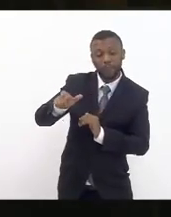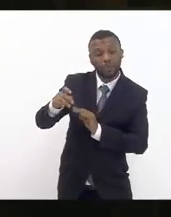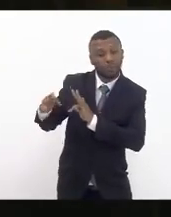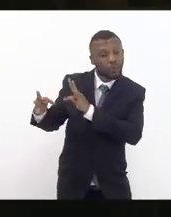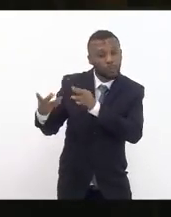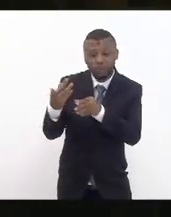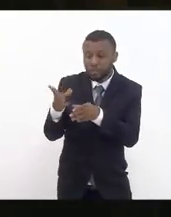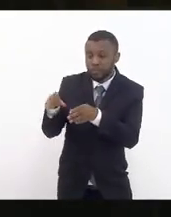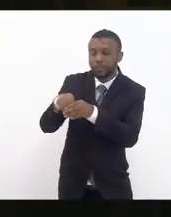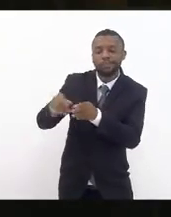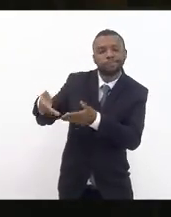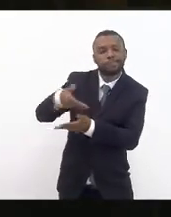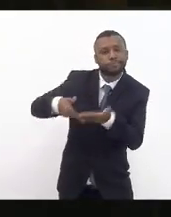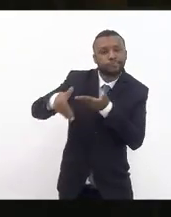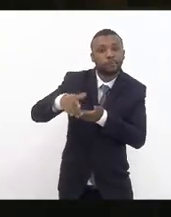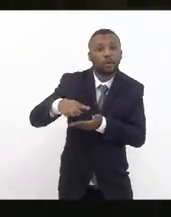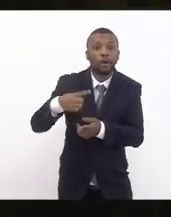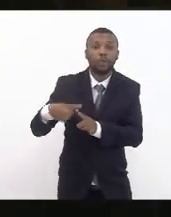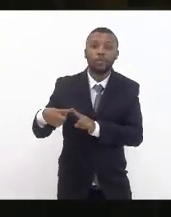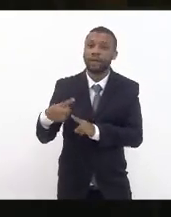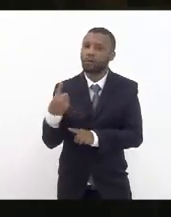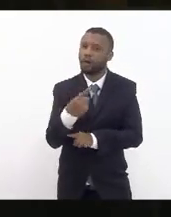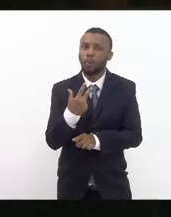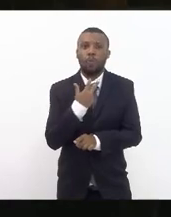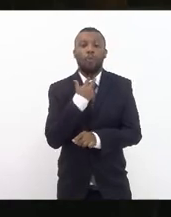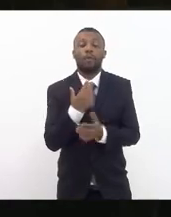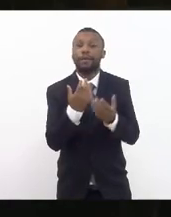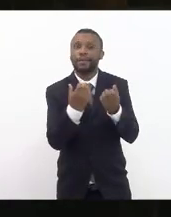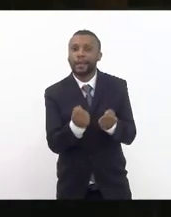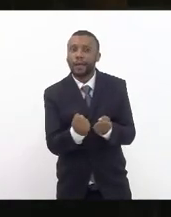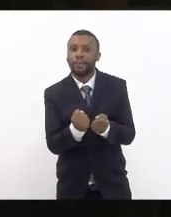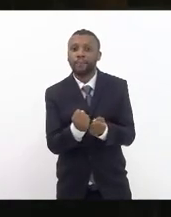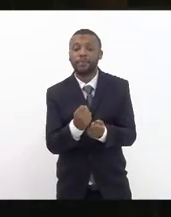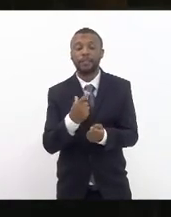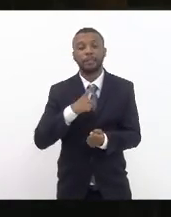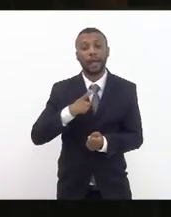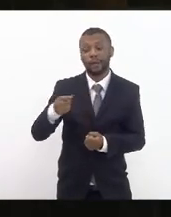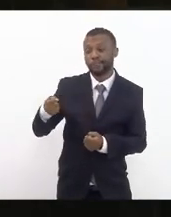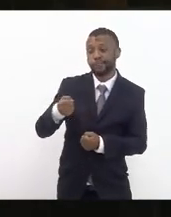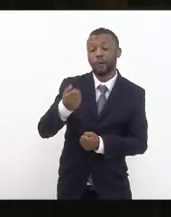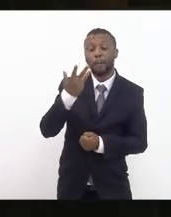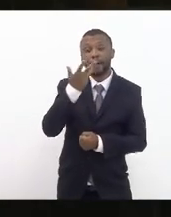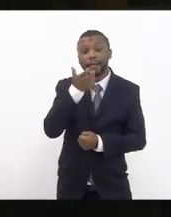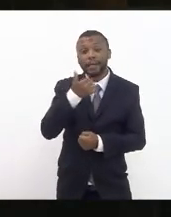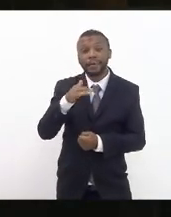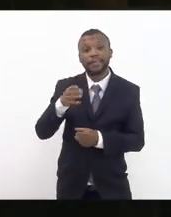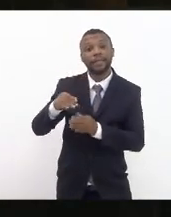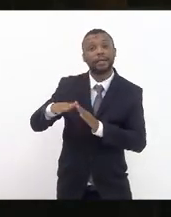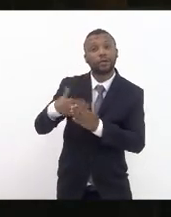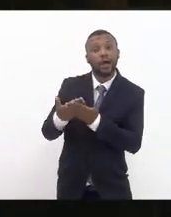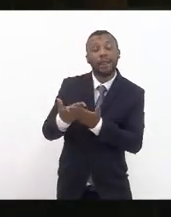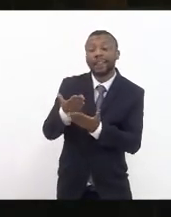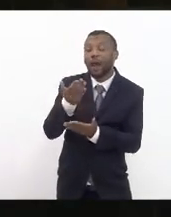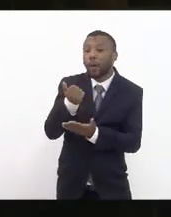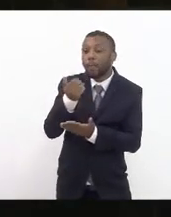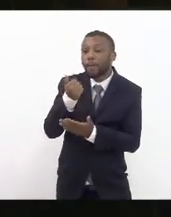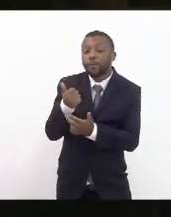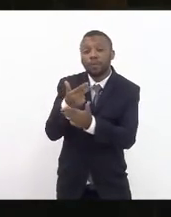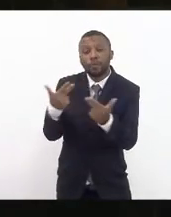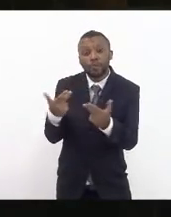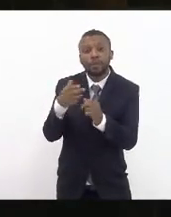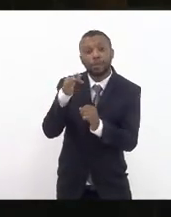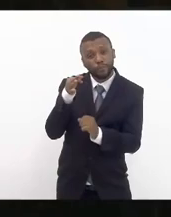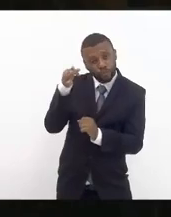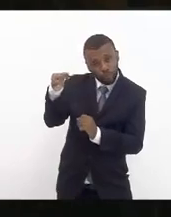podemos admitir, deputado Pobel, que a gente tem uma criança na escola que está comendo um alimento que mais na frente